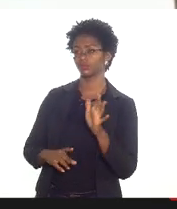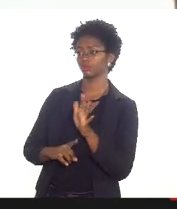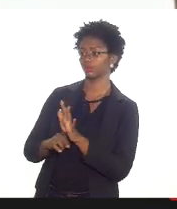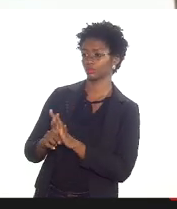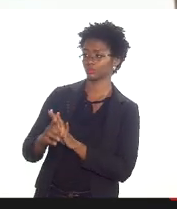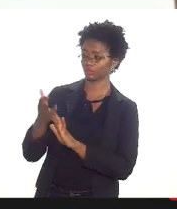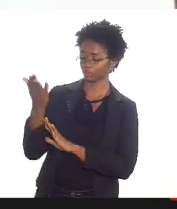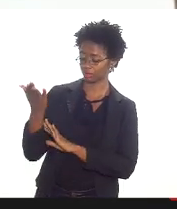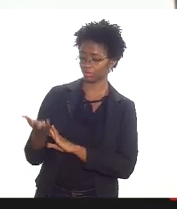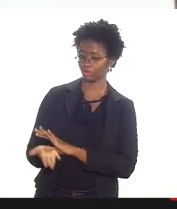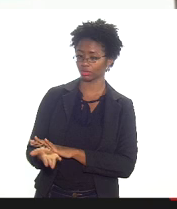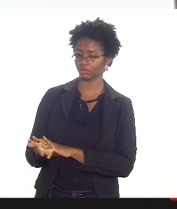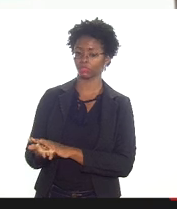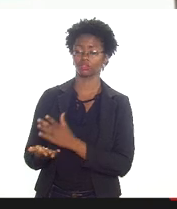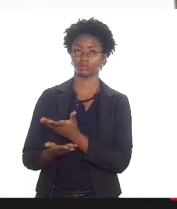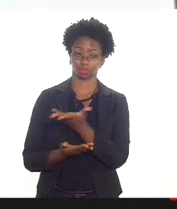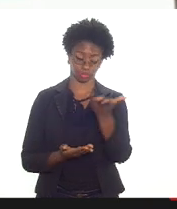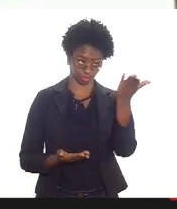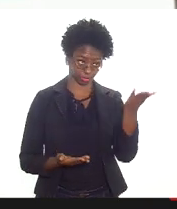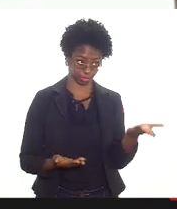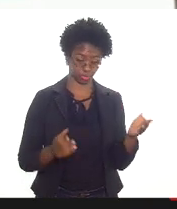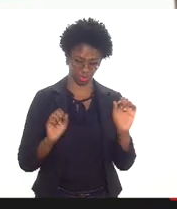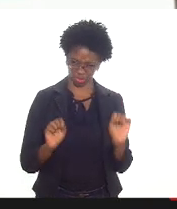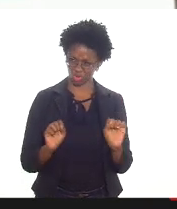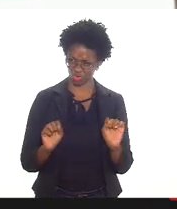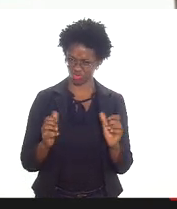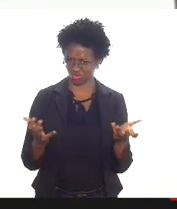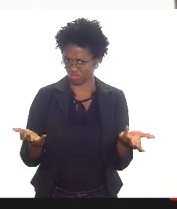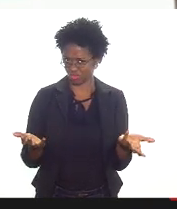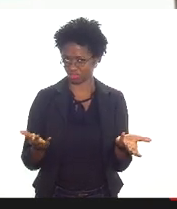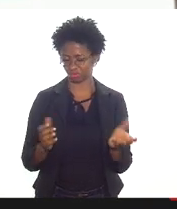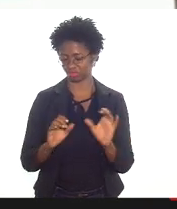Excelência se pode, Vossa Senhoria, se pode ser assim.